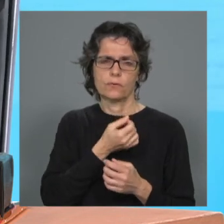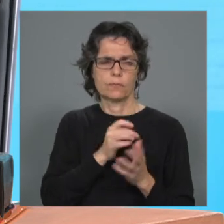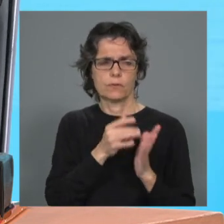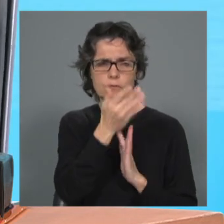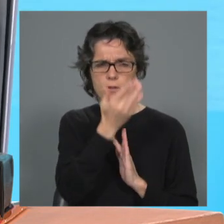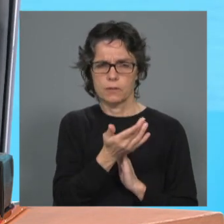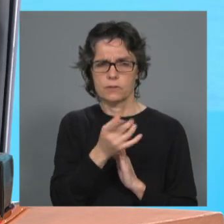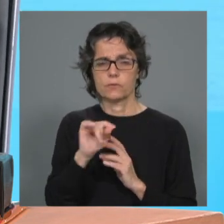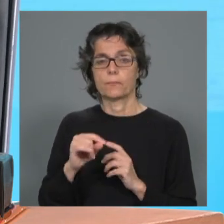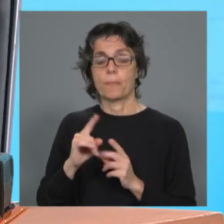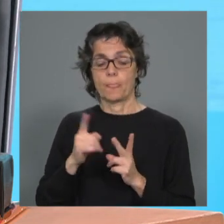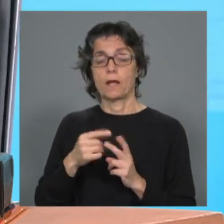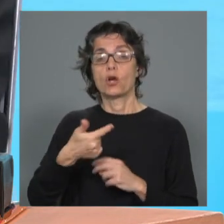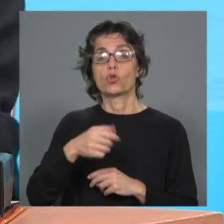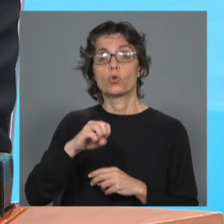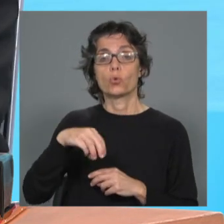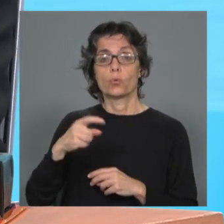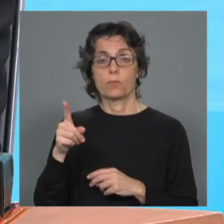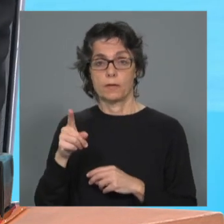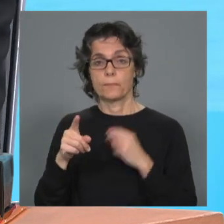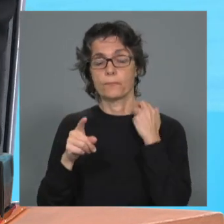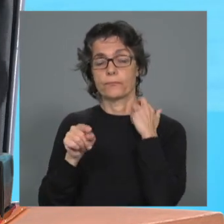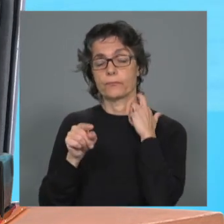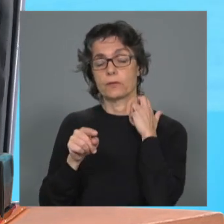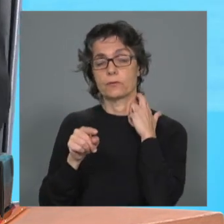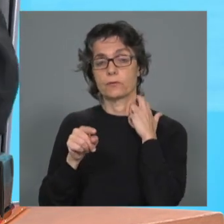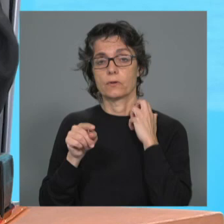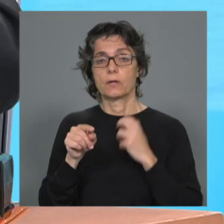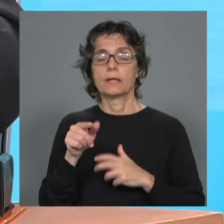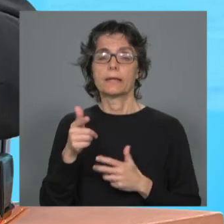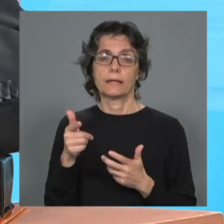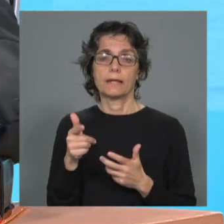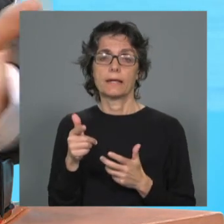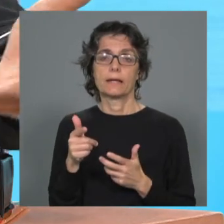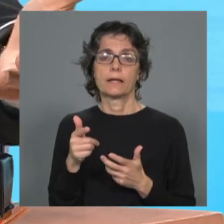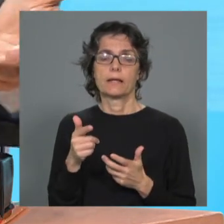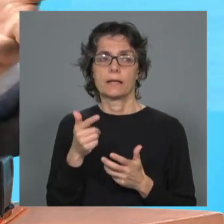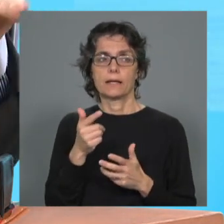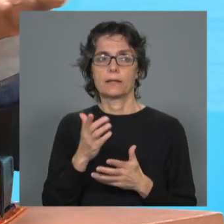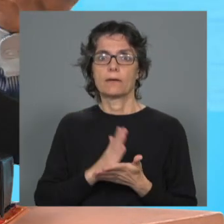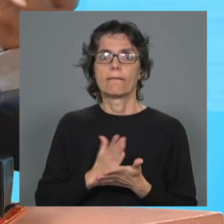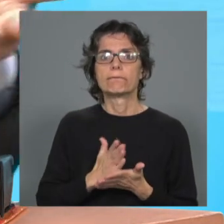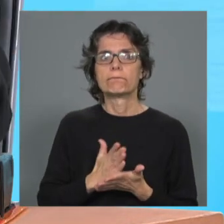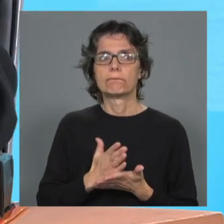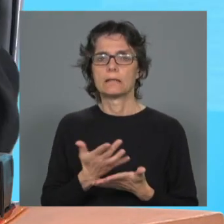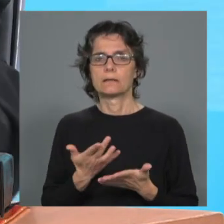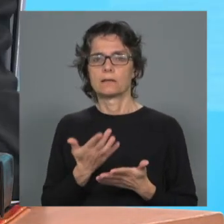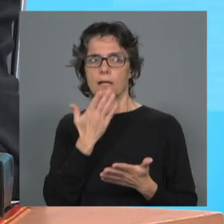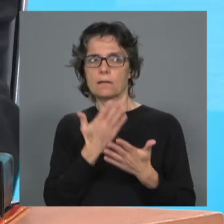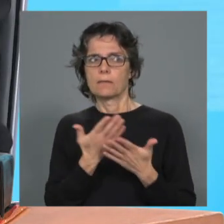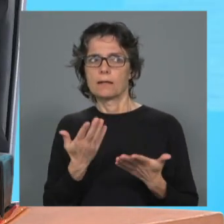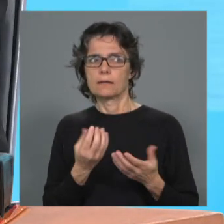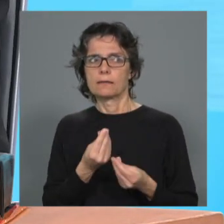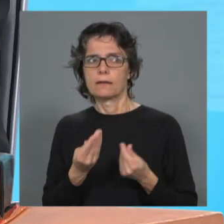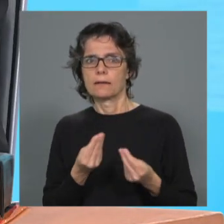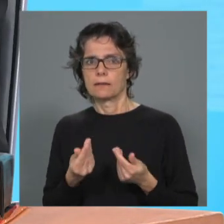o Tomé, podíamos dizer o discípulo paradigma da incredulidade, que não é vivida,